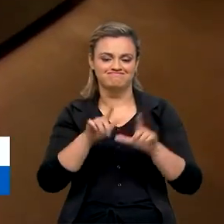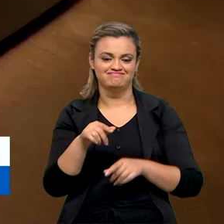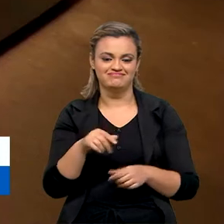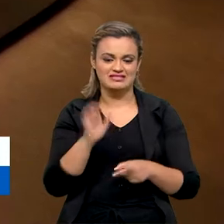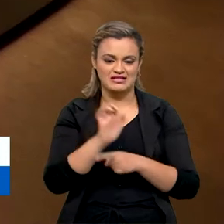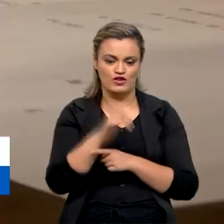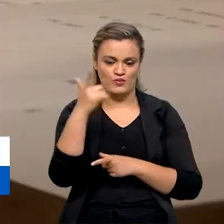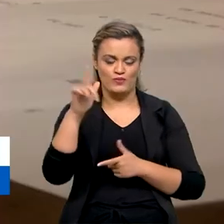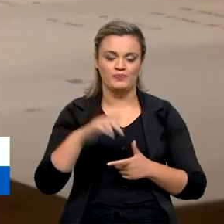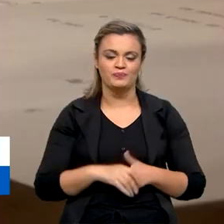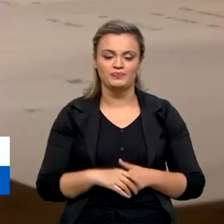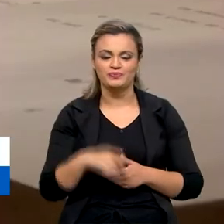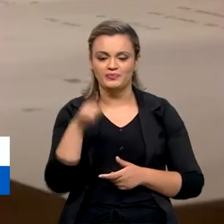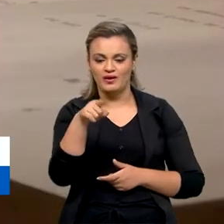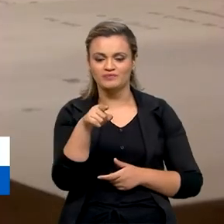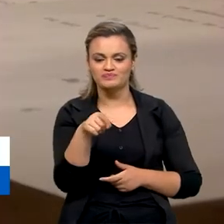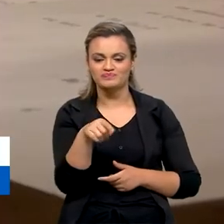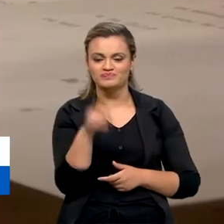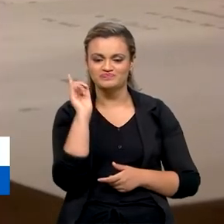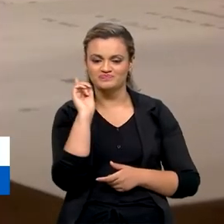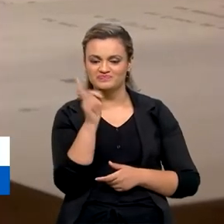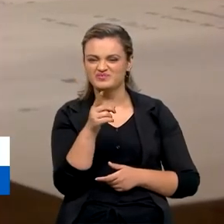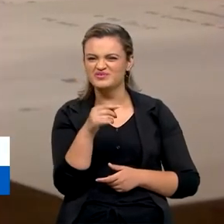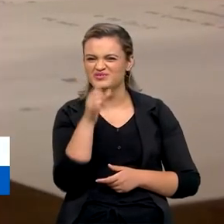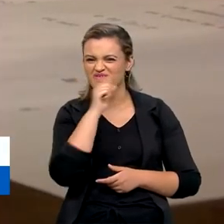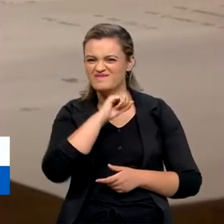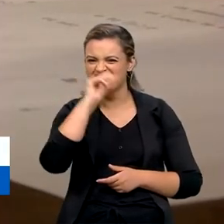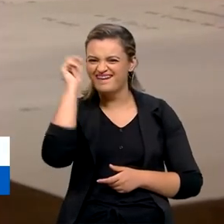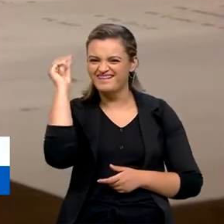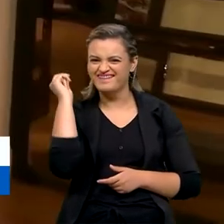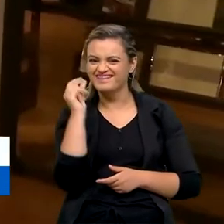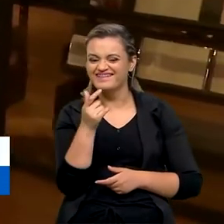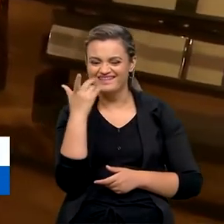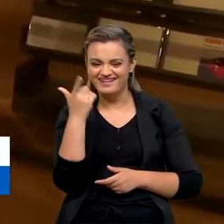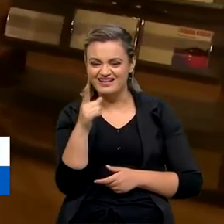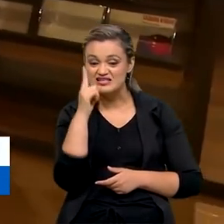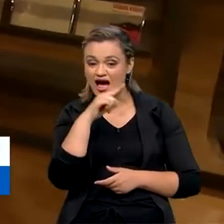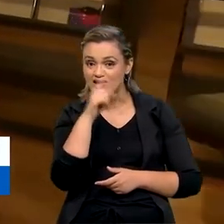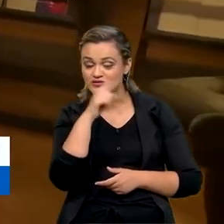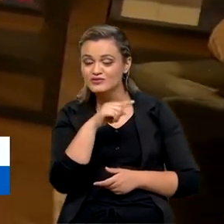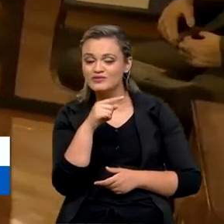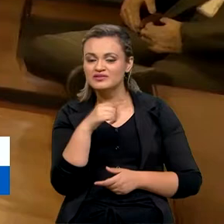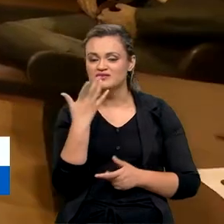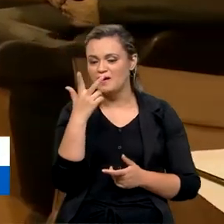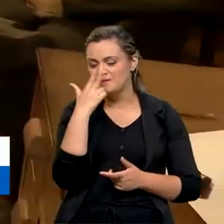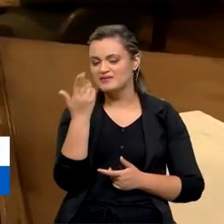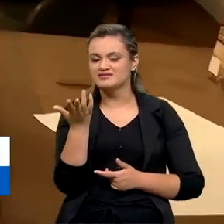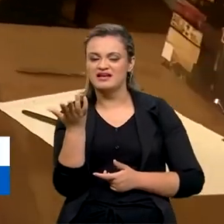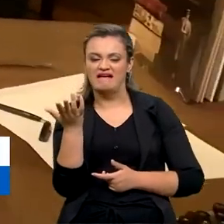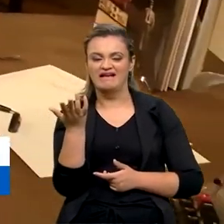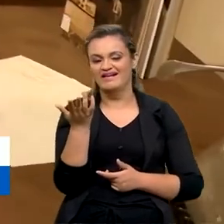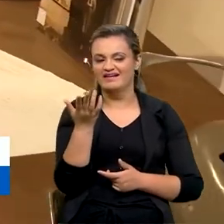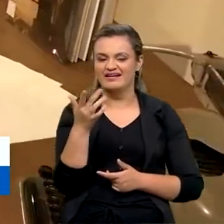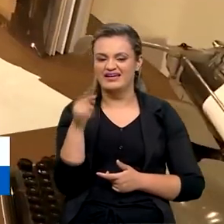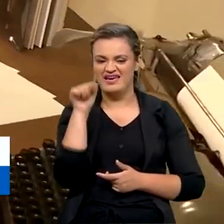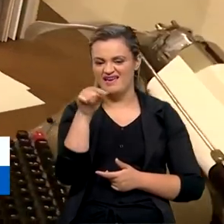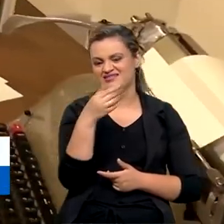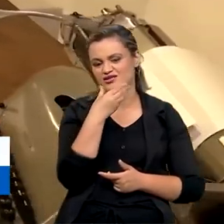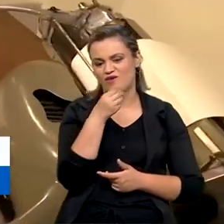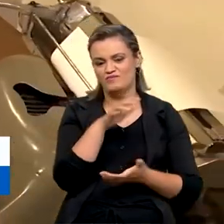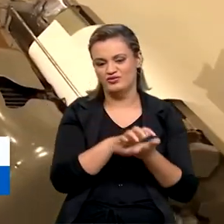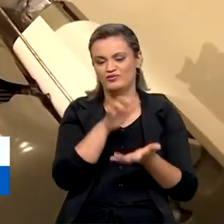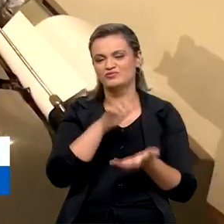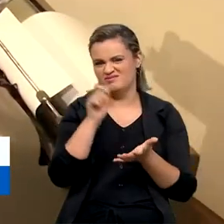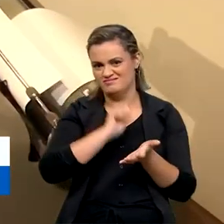antiga Olivetti, a caneta Tinteiro e alguns rascunhos podem até dar indícios de que este senhor era